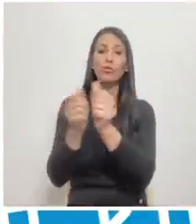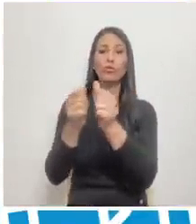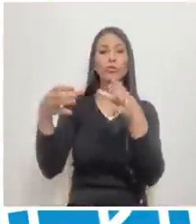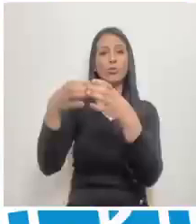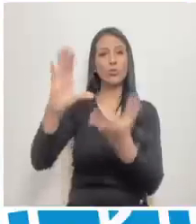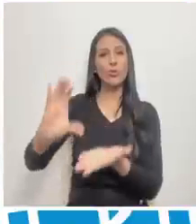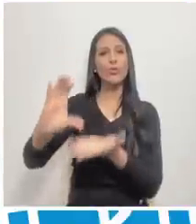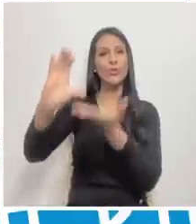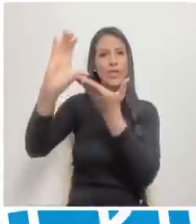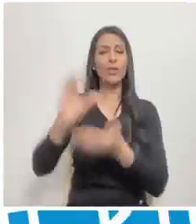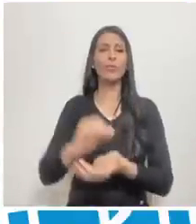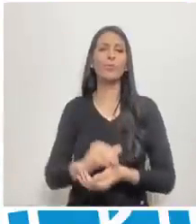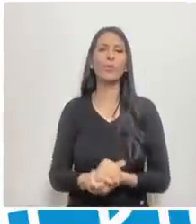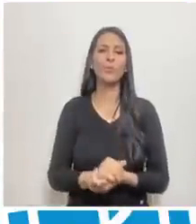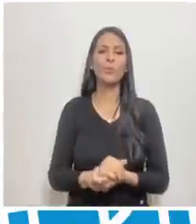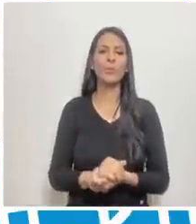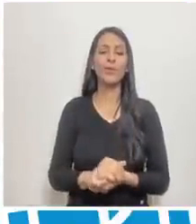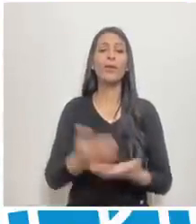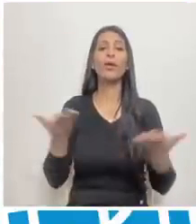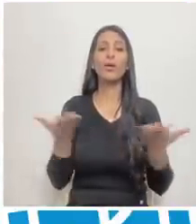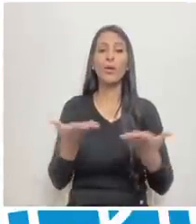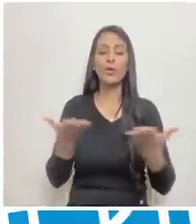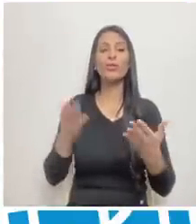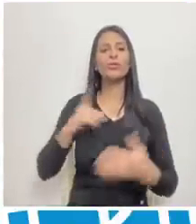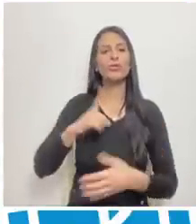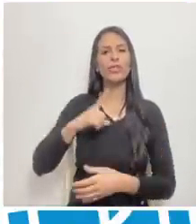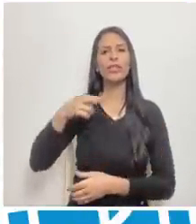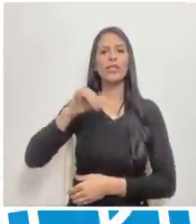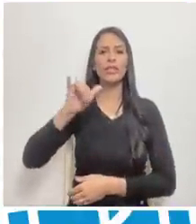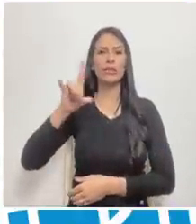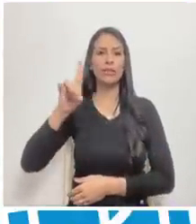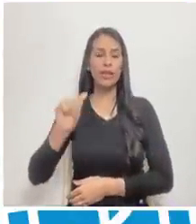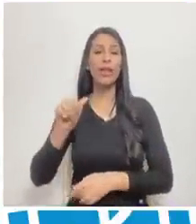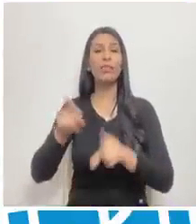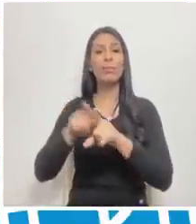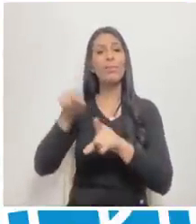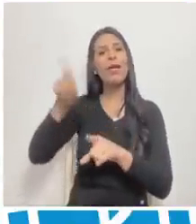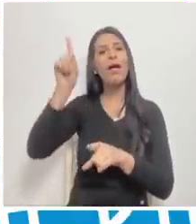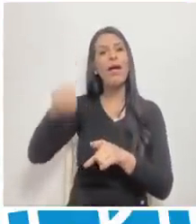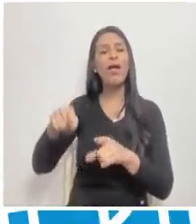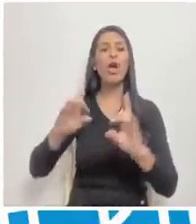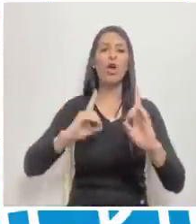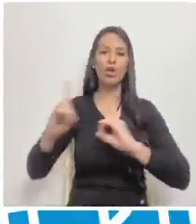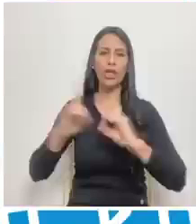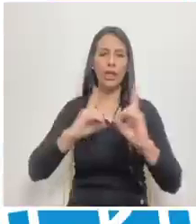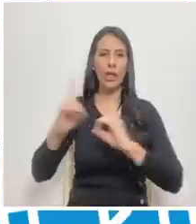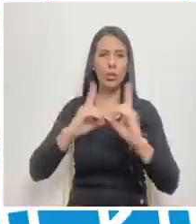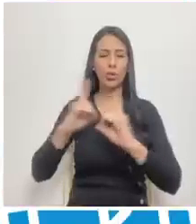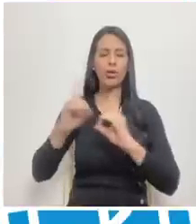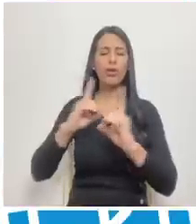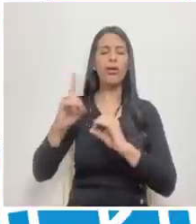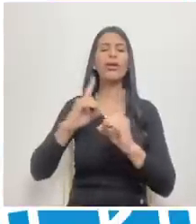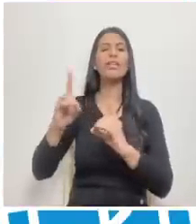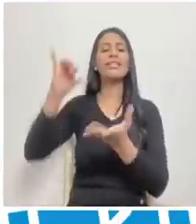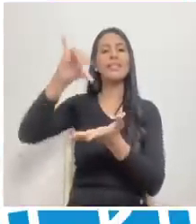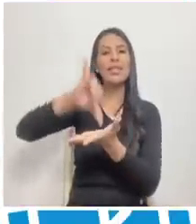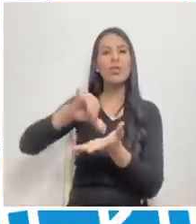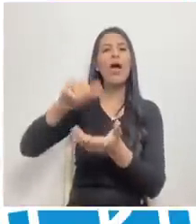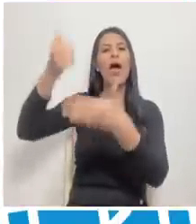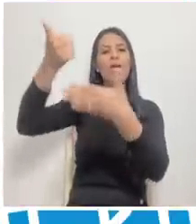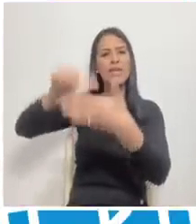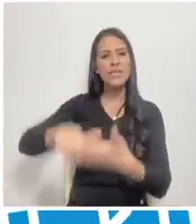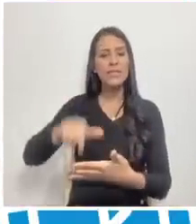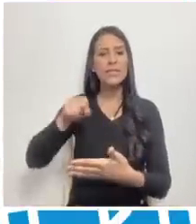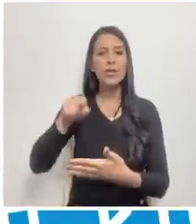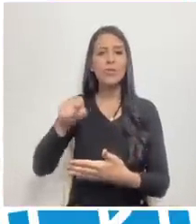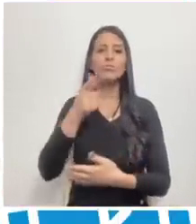ter Nilma Fontanives, que é a coordenadora do Centro de Avaliação da Fundação Sesgra Rio, professor Tufi Machado Soares, da